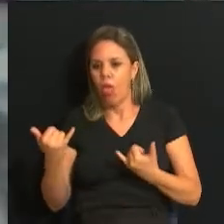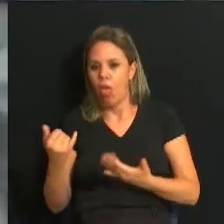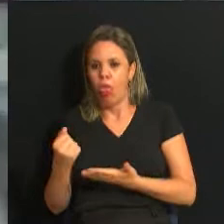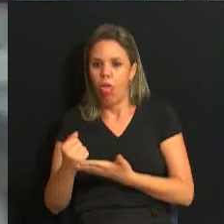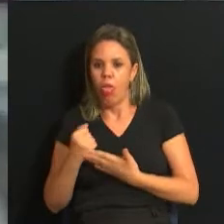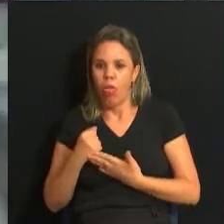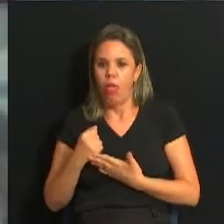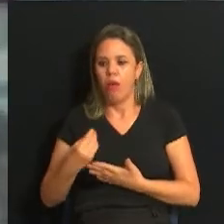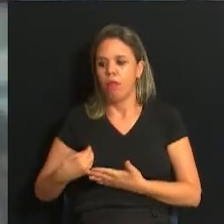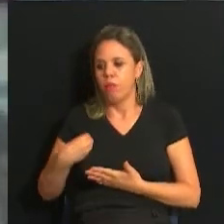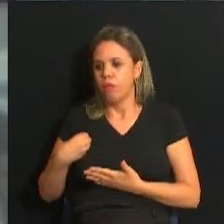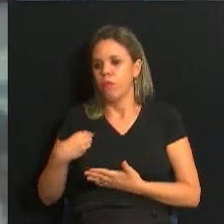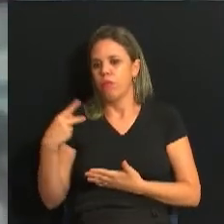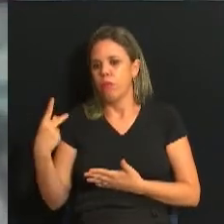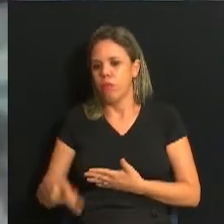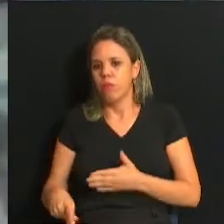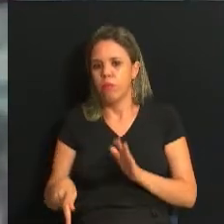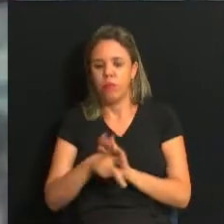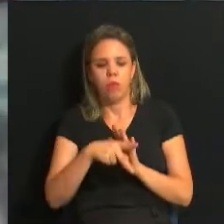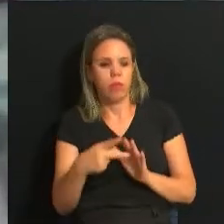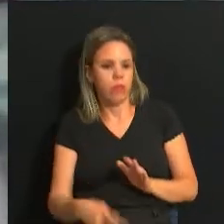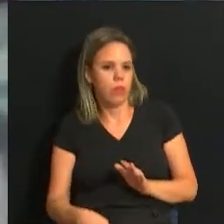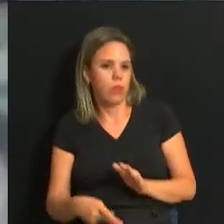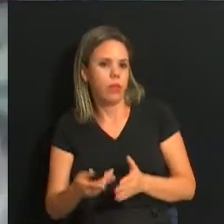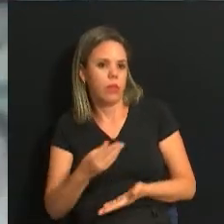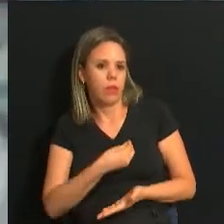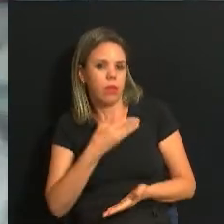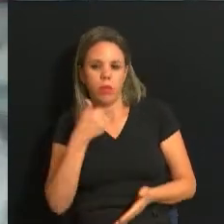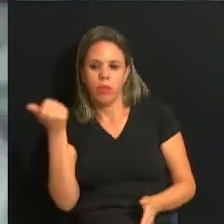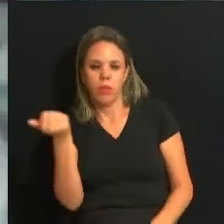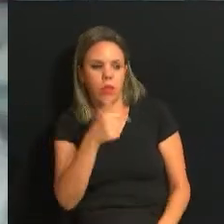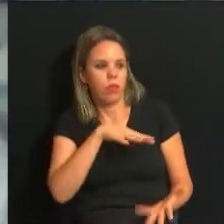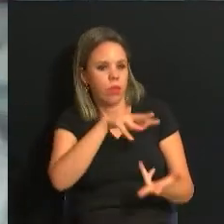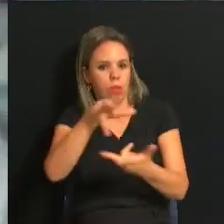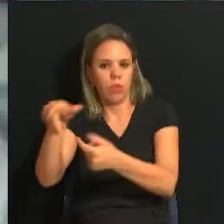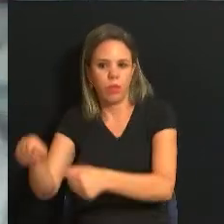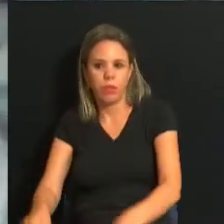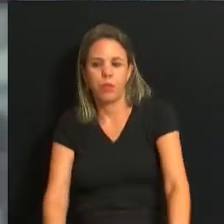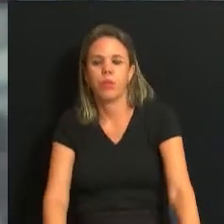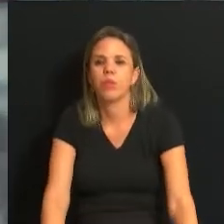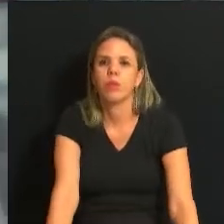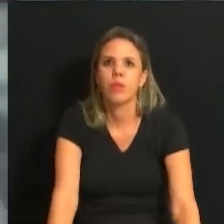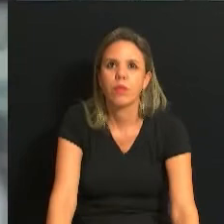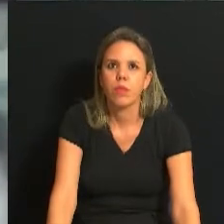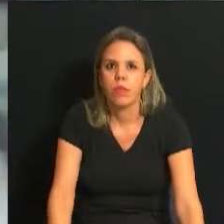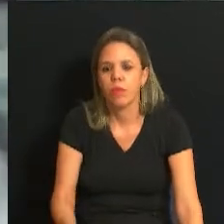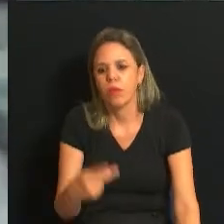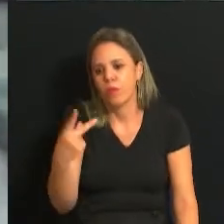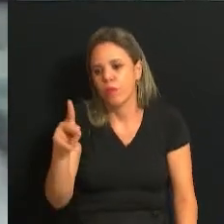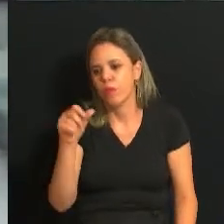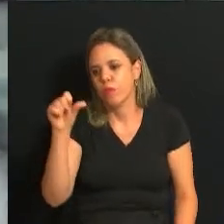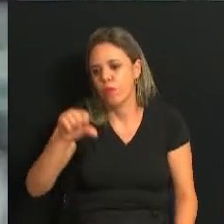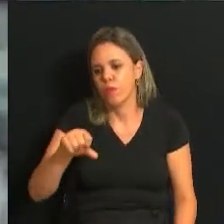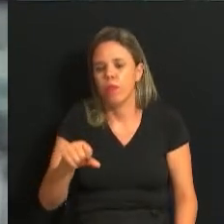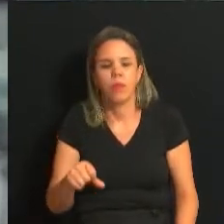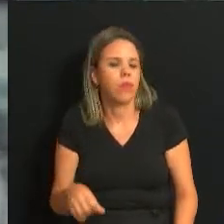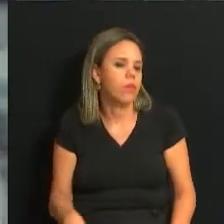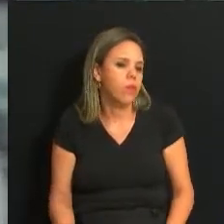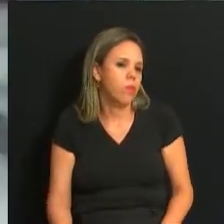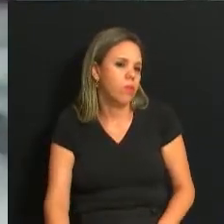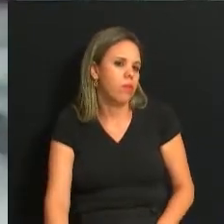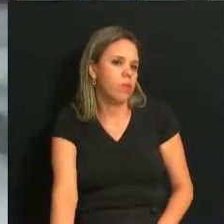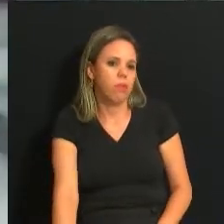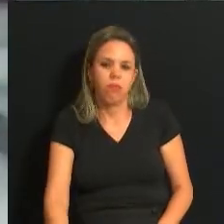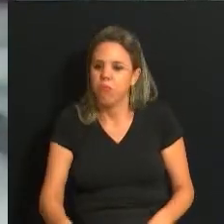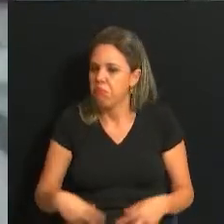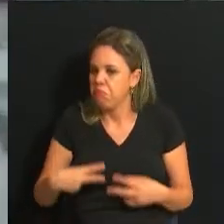o relacionamento dela. E o relacionamento dela é melhor do que todo mundo, e, consequentemente, o seu é pior. Ou ela não